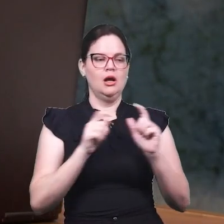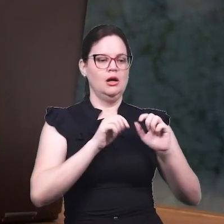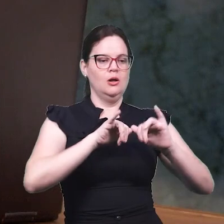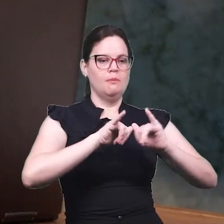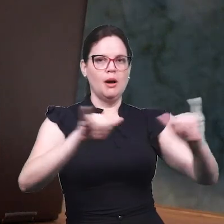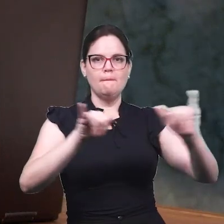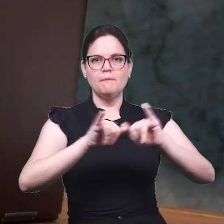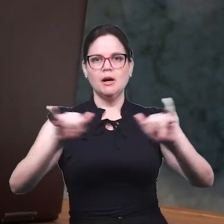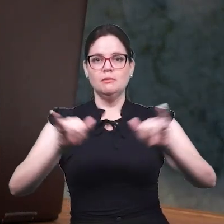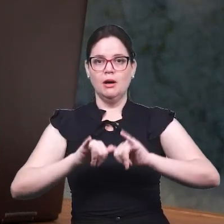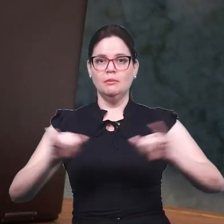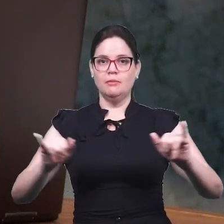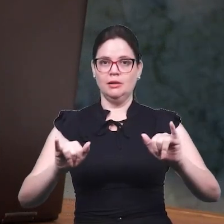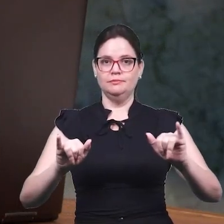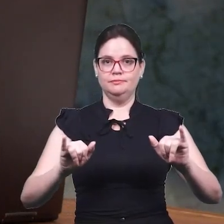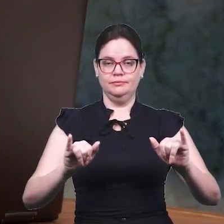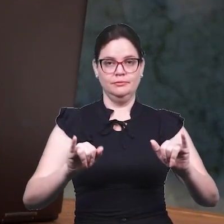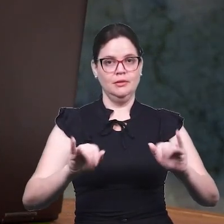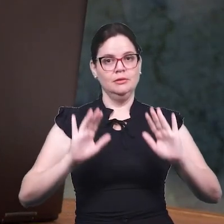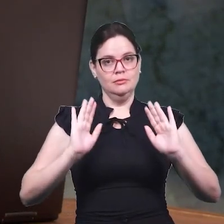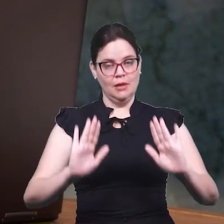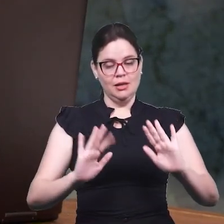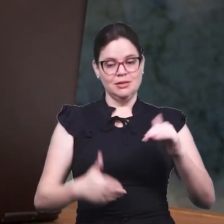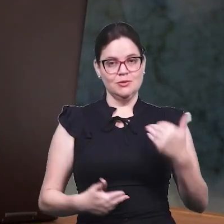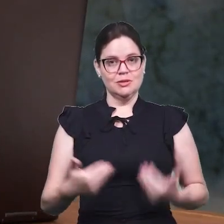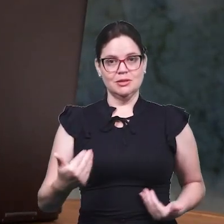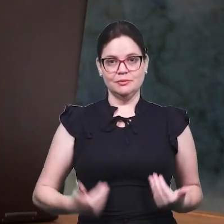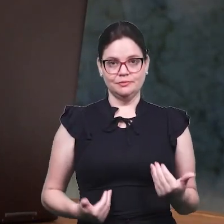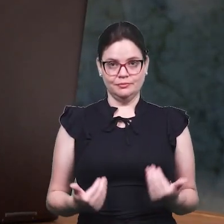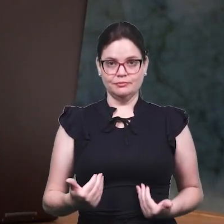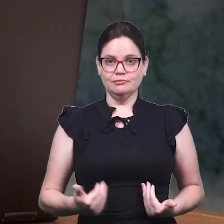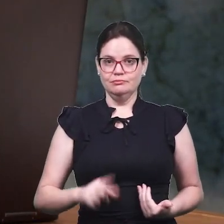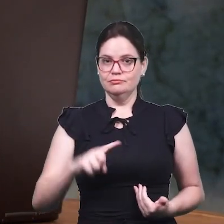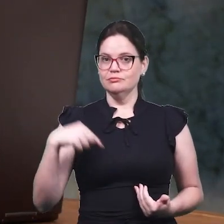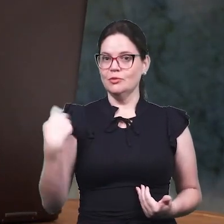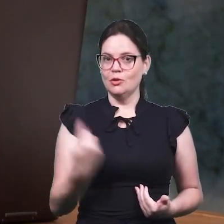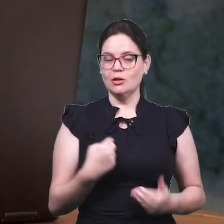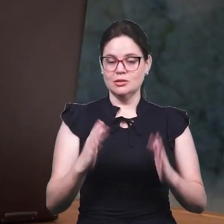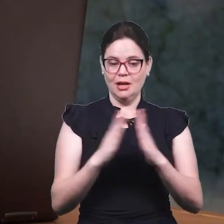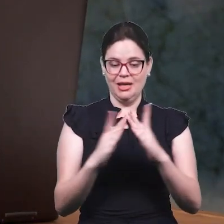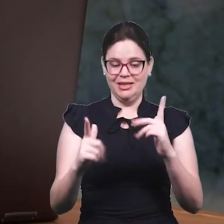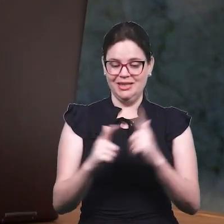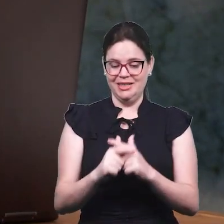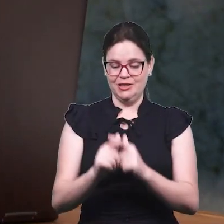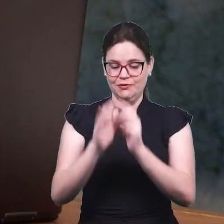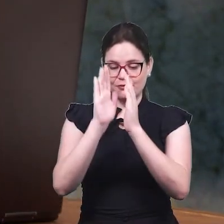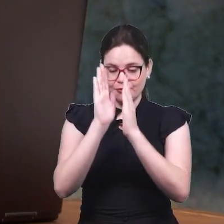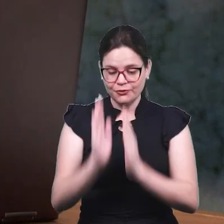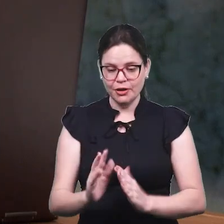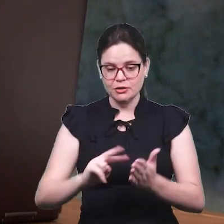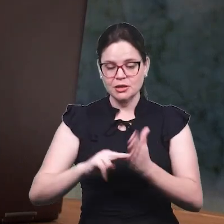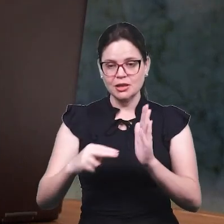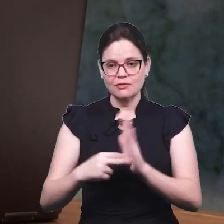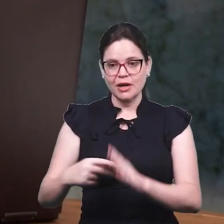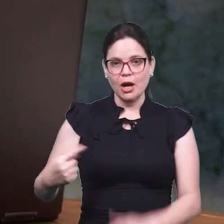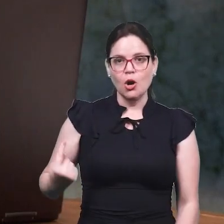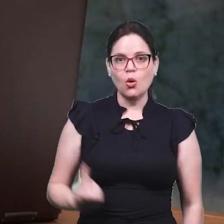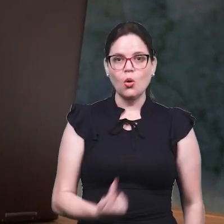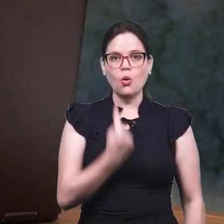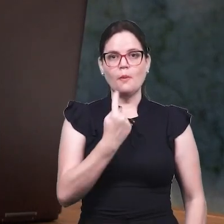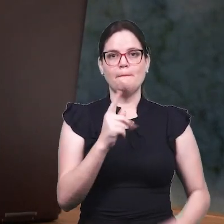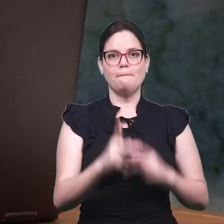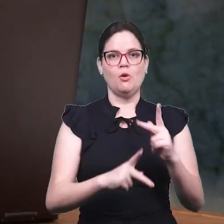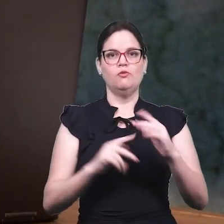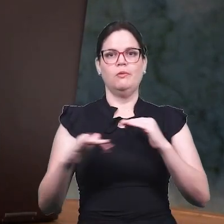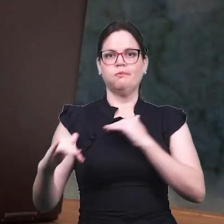terra. E a igreja do Senhor é uma só. A igreja fiel, ela é uma só.